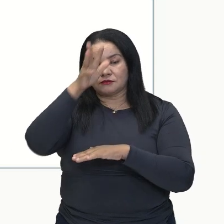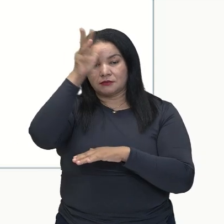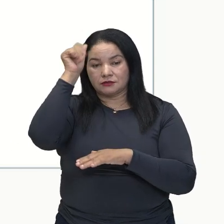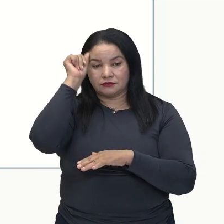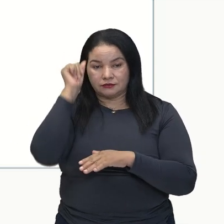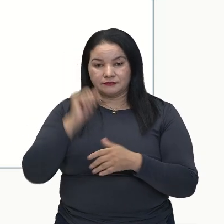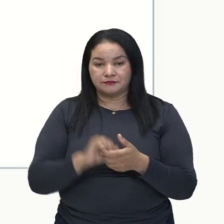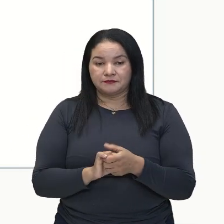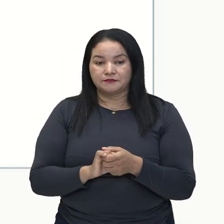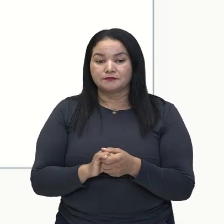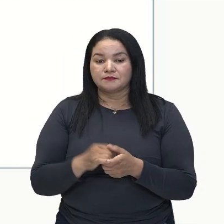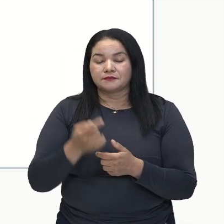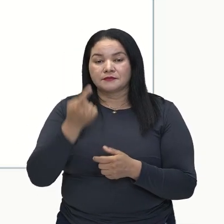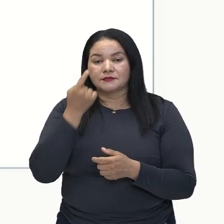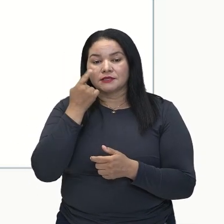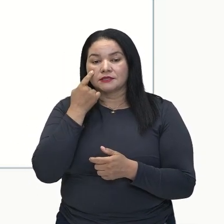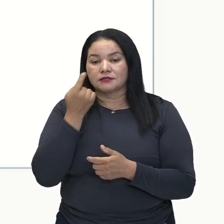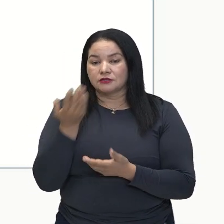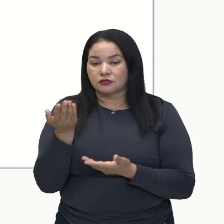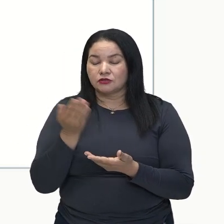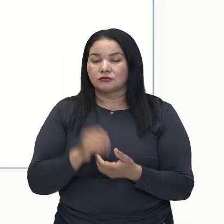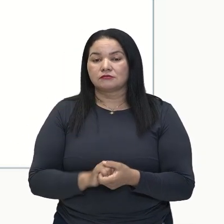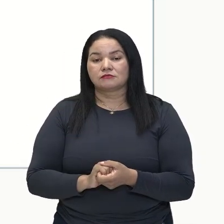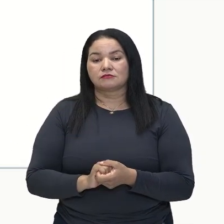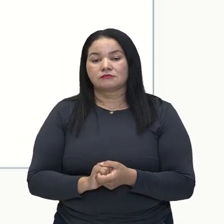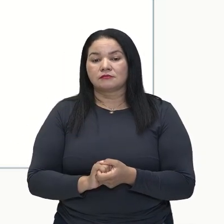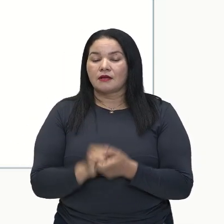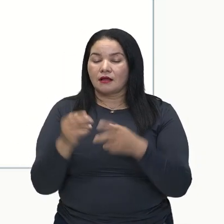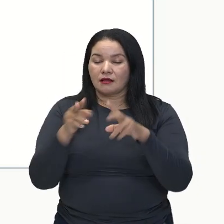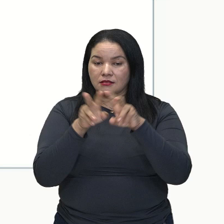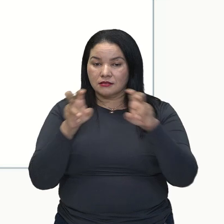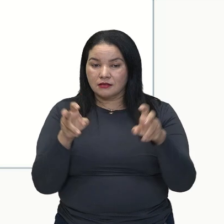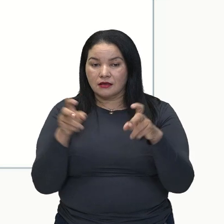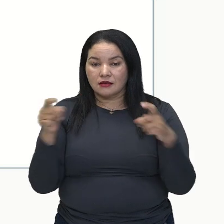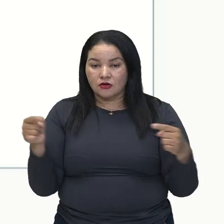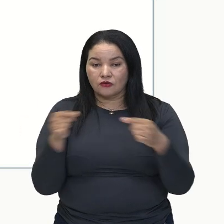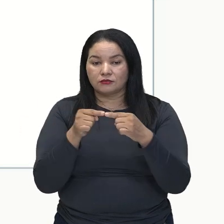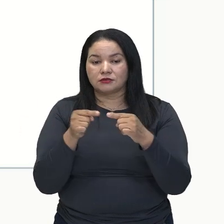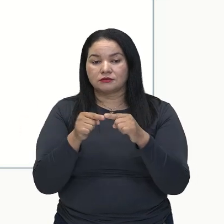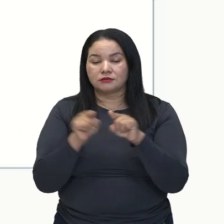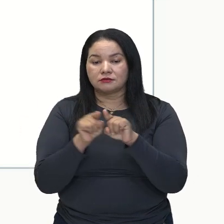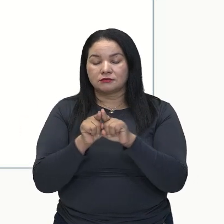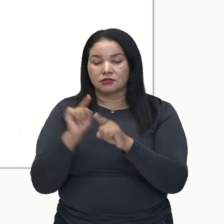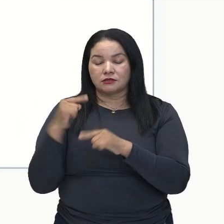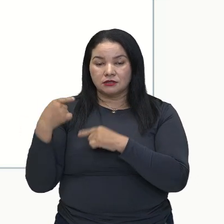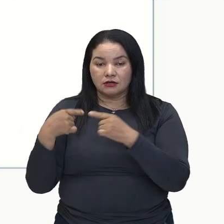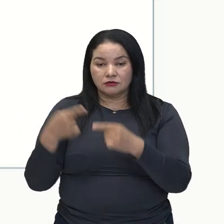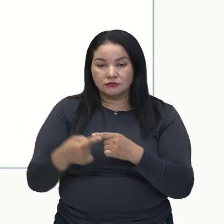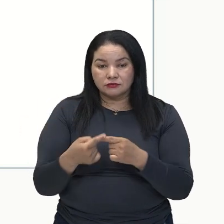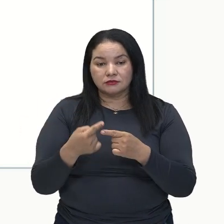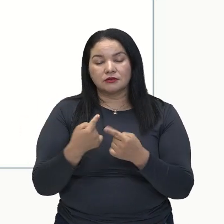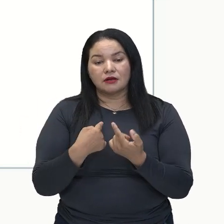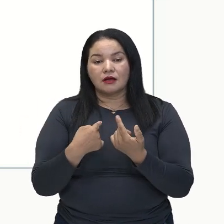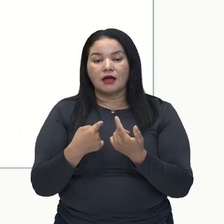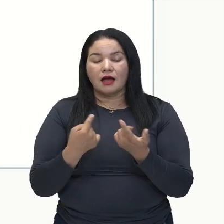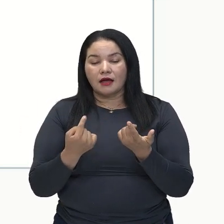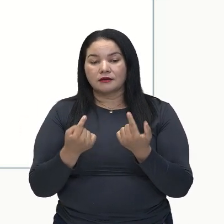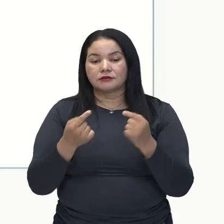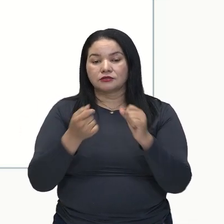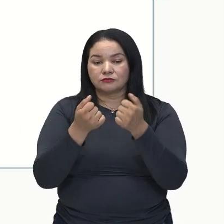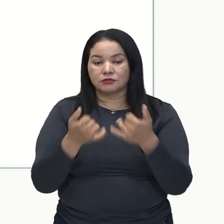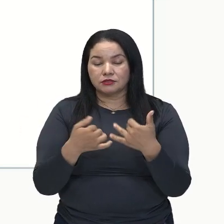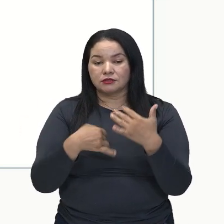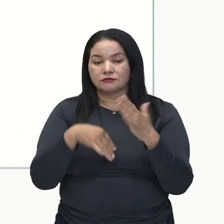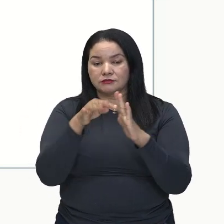fratura que eu estou dizendo que é retrato da própria capital amazonense. É o meu tema e essa tradição que eu estou apontando lá no meu título. Em decadência com o fim